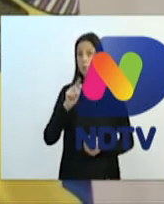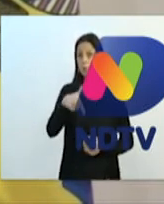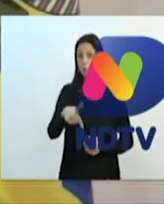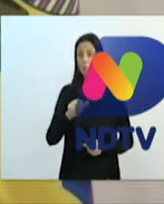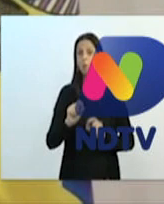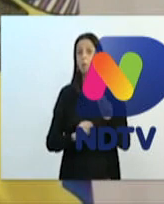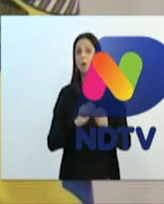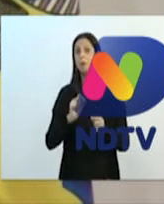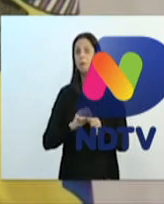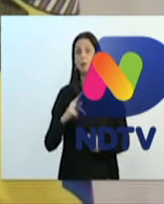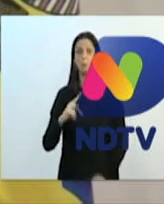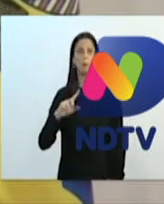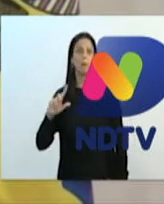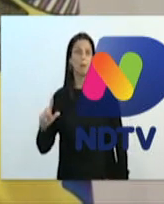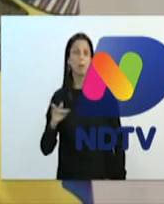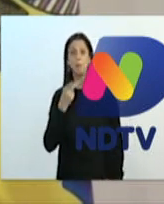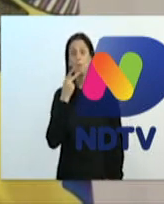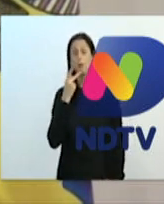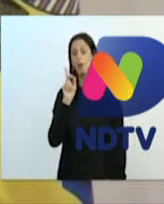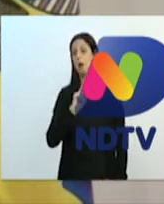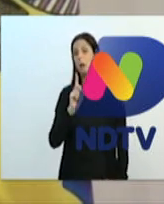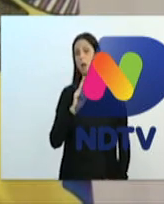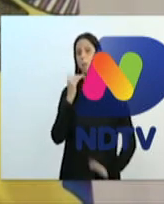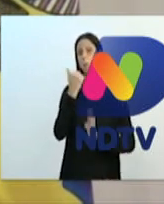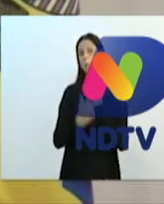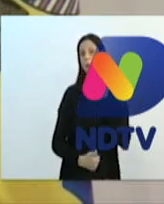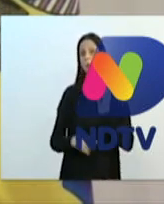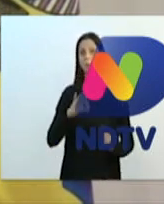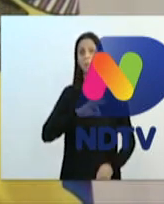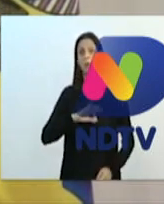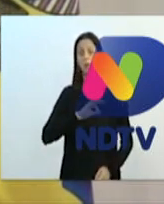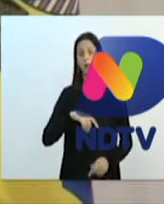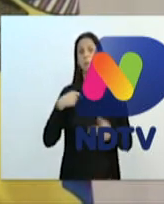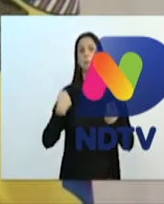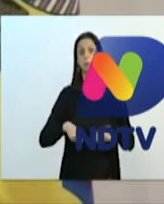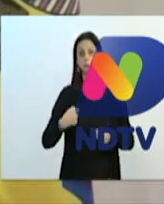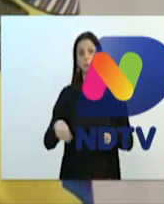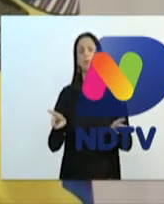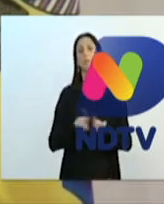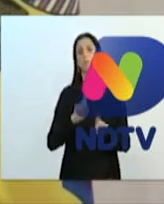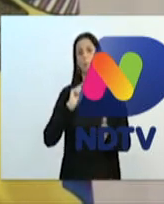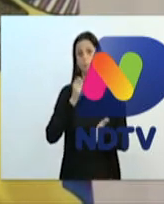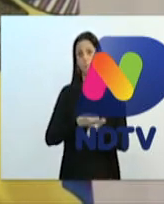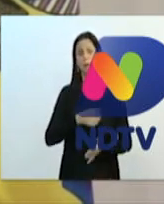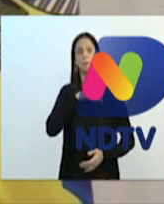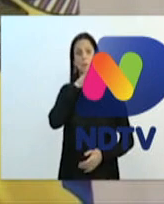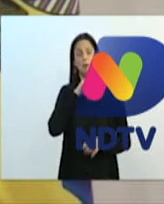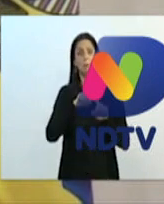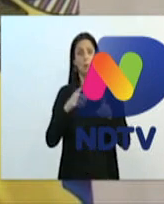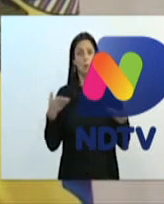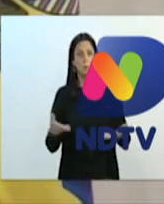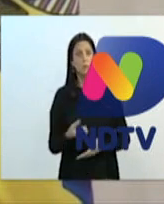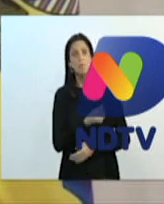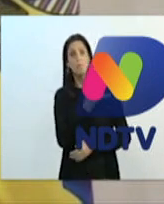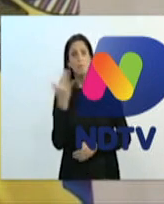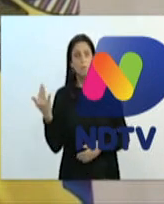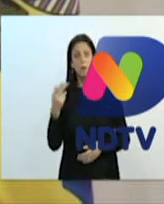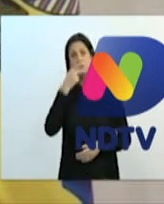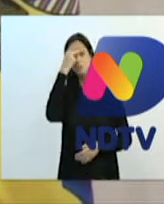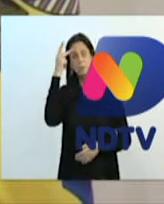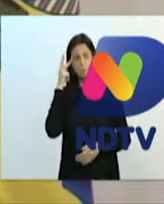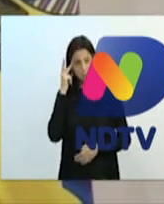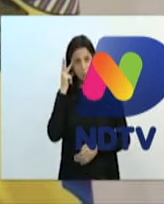terceiro mandato aqui em Blumenau. Ele foi vereador, fez mais de 8 mil votos para deputado nas eleições de 2018 e ficou